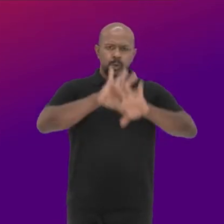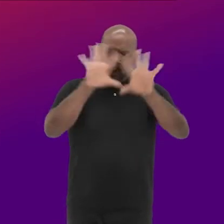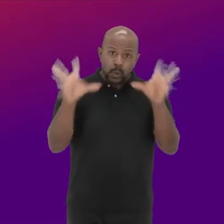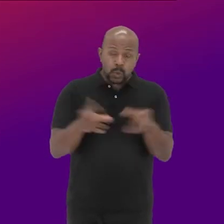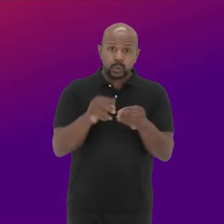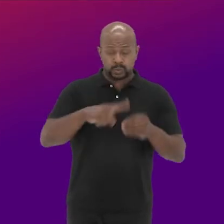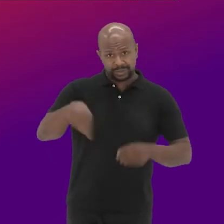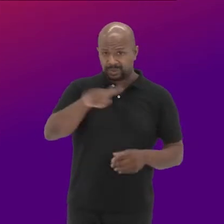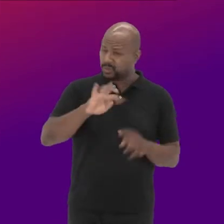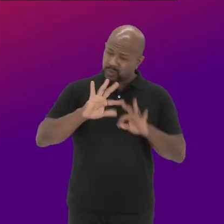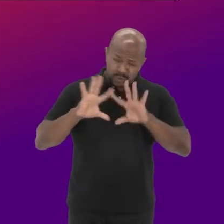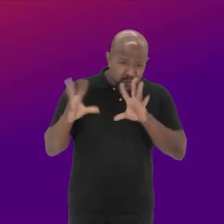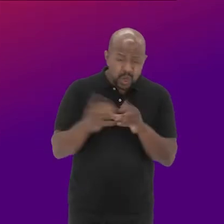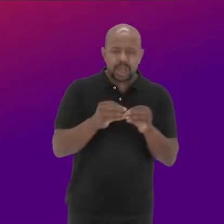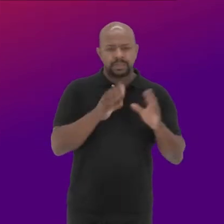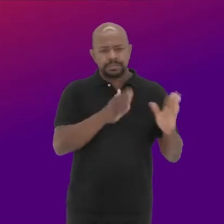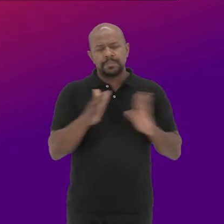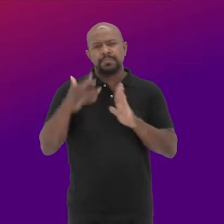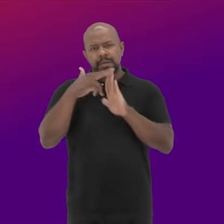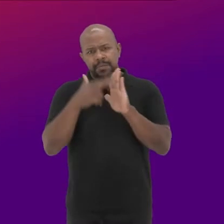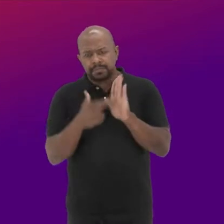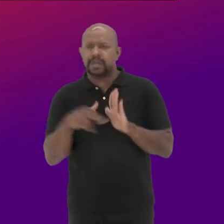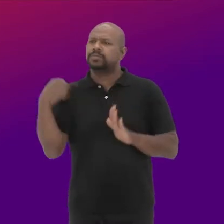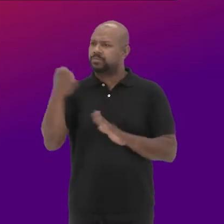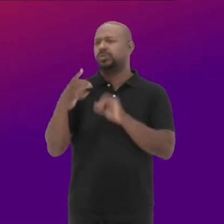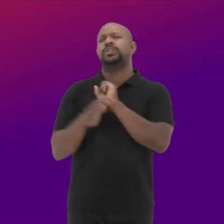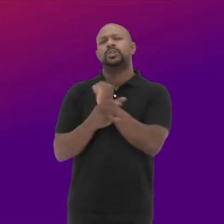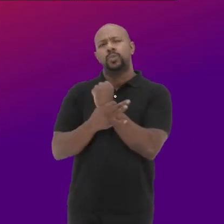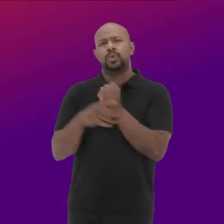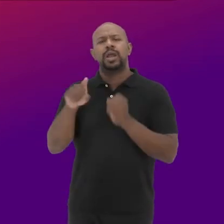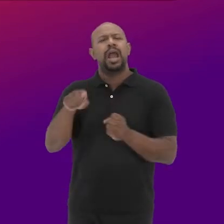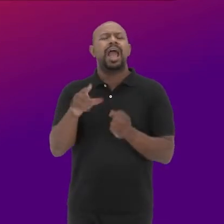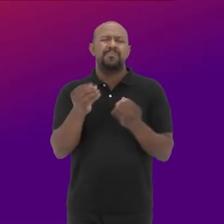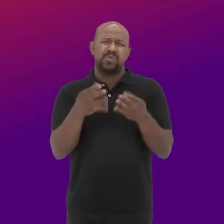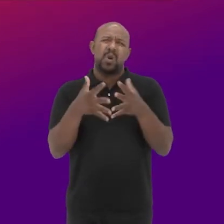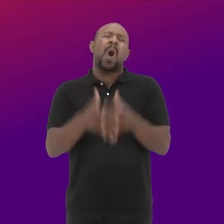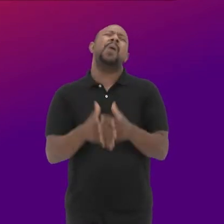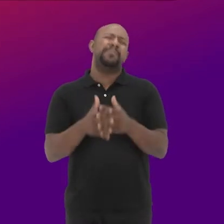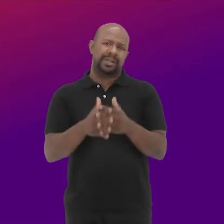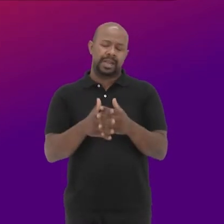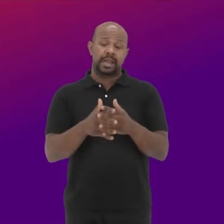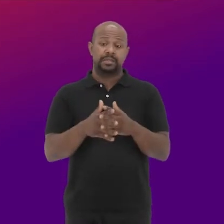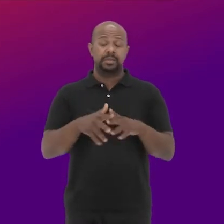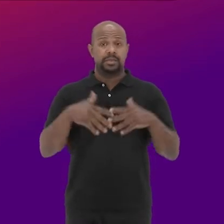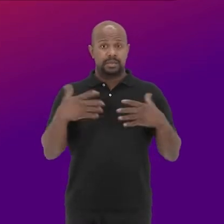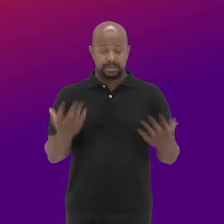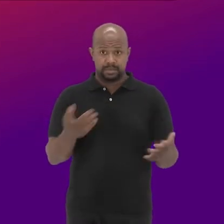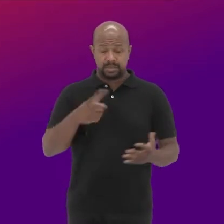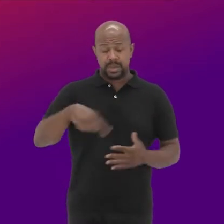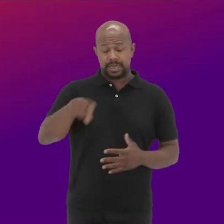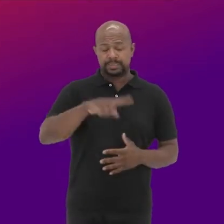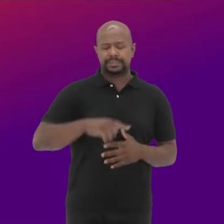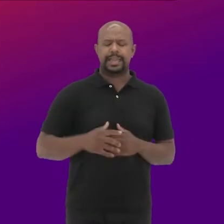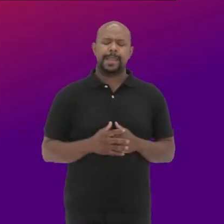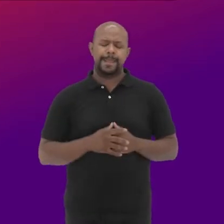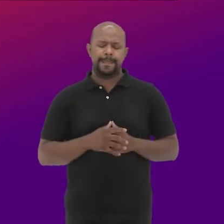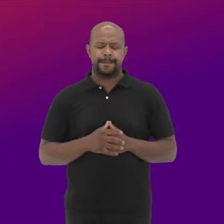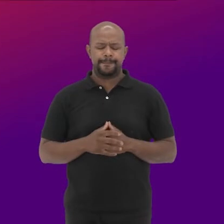tudo isso, na verdade, todo esse procedimento normal dos seguros é muito complicado. E quando nós